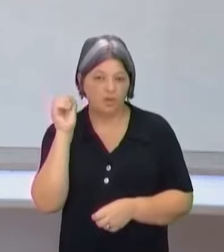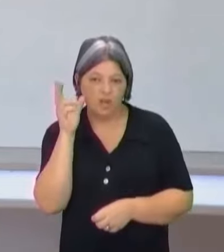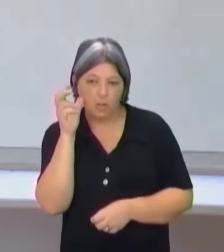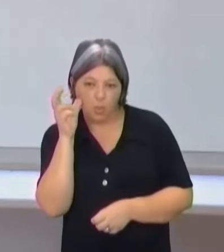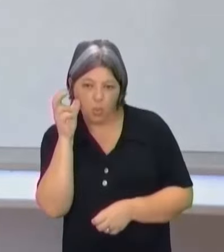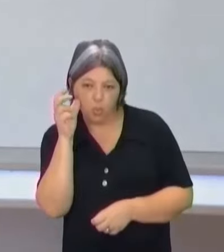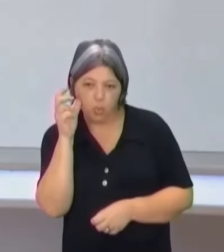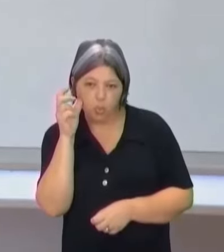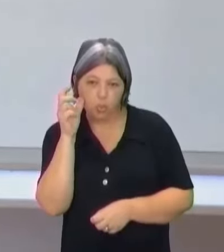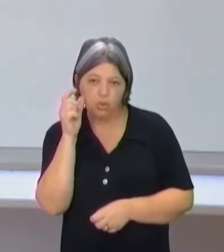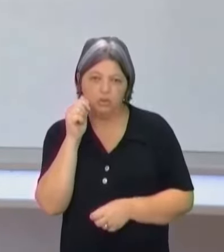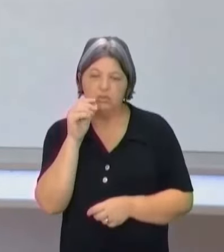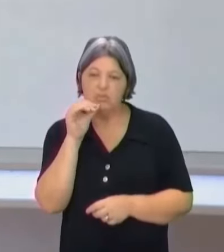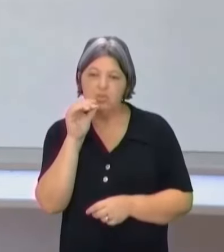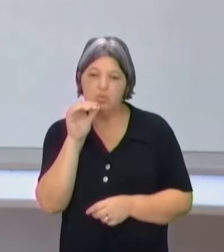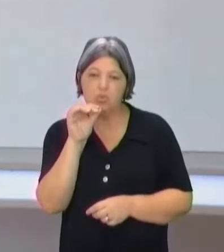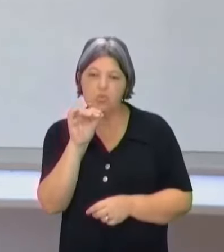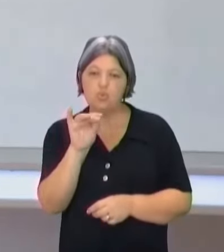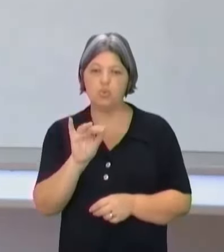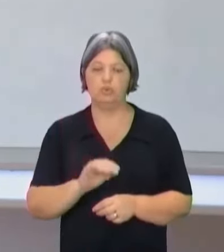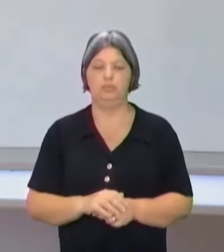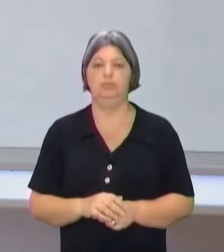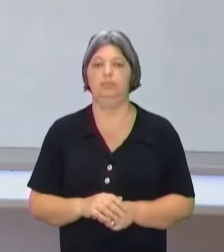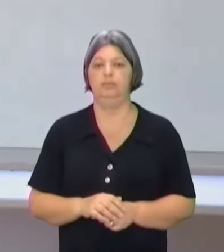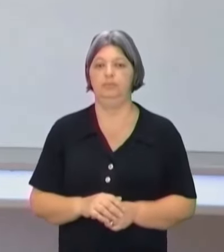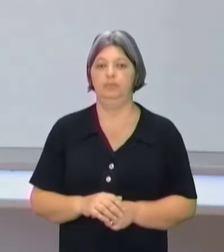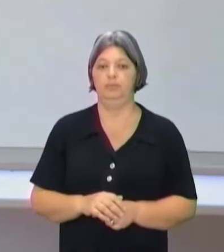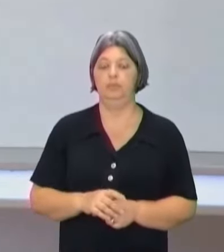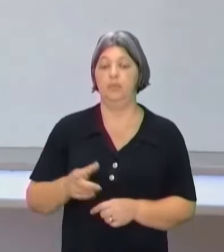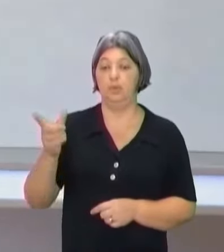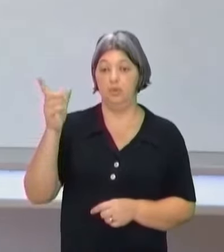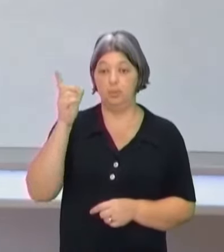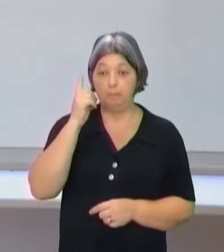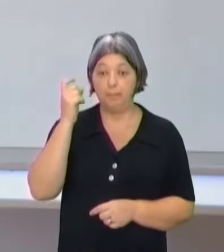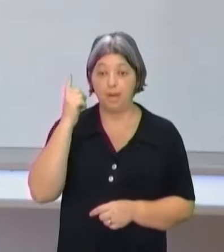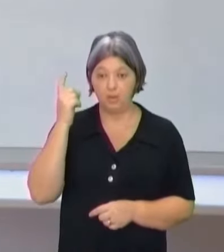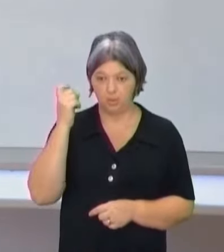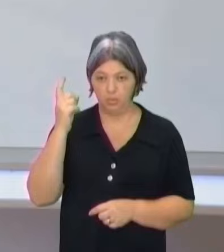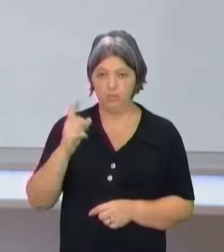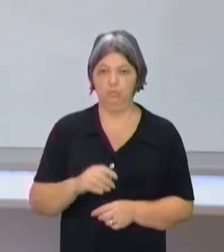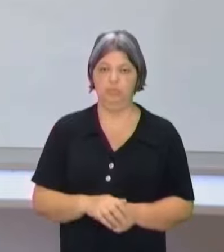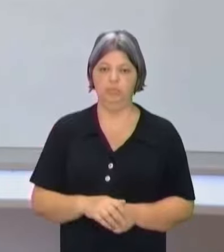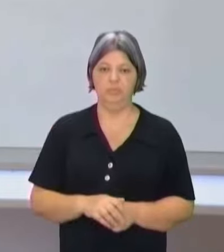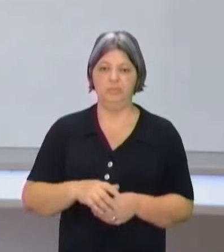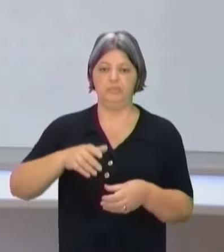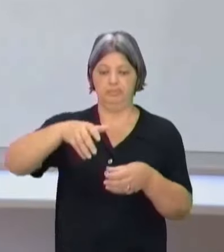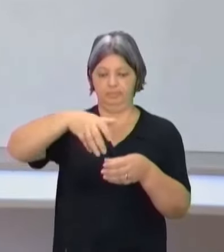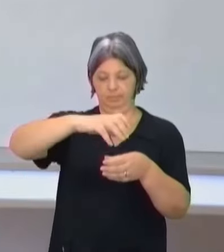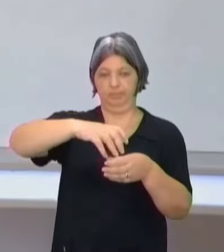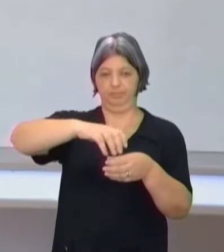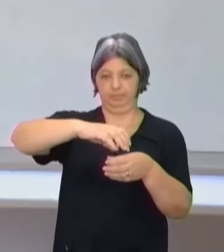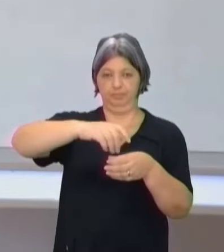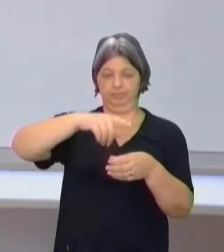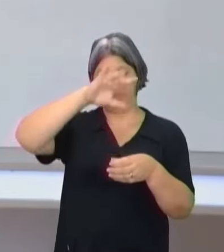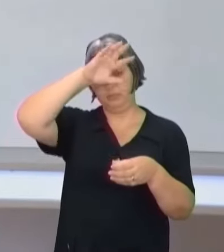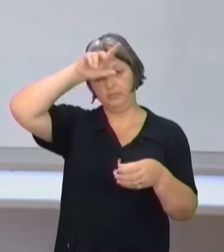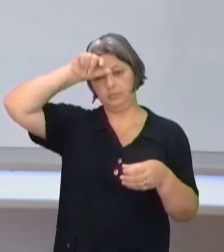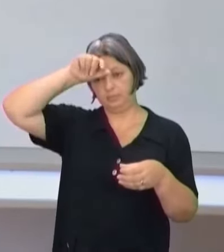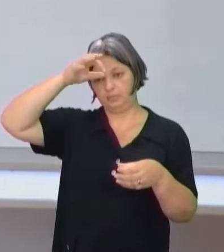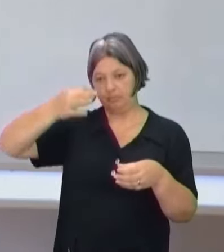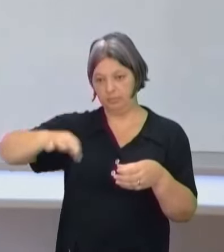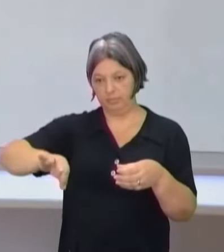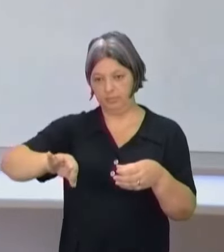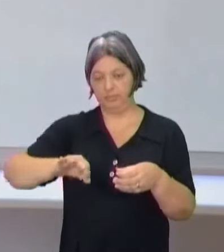tá boa aí. Depois de feito isso, depois da gente observar o que foi feito aqui, a Pro simplesmente abriu o refri, certo?